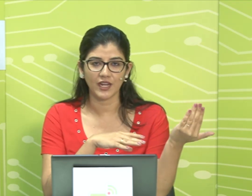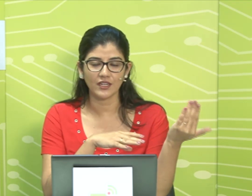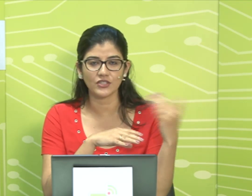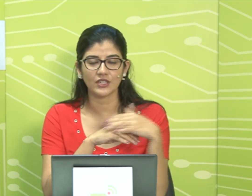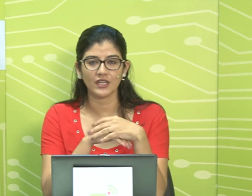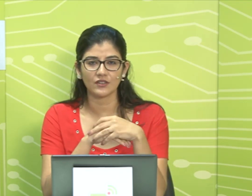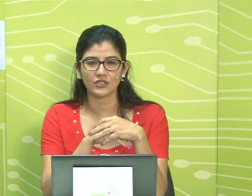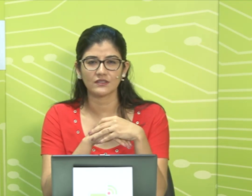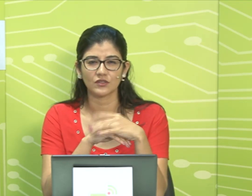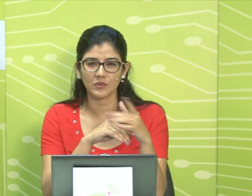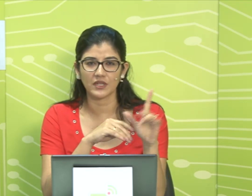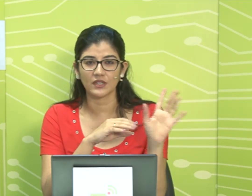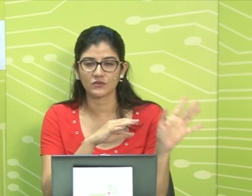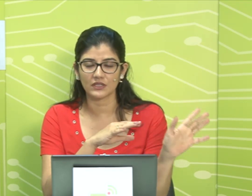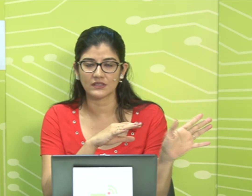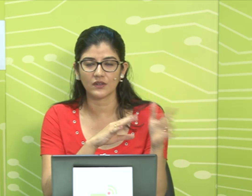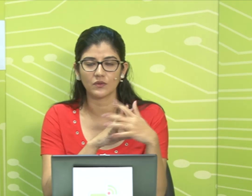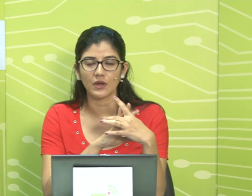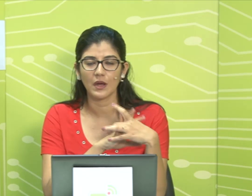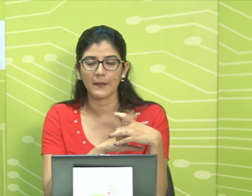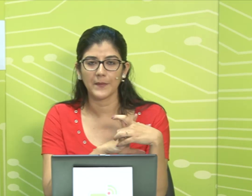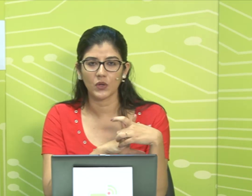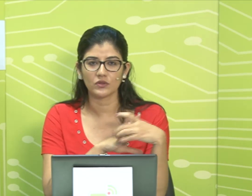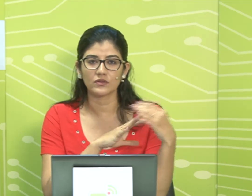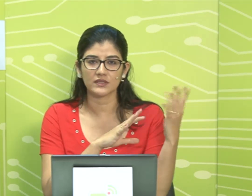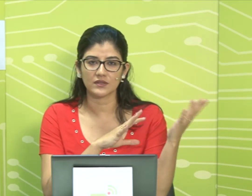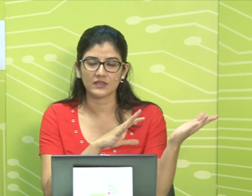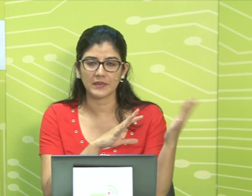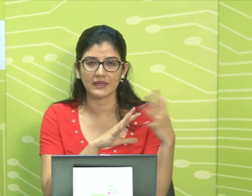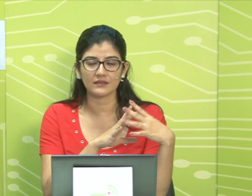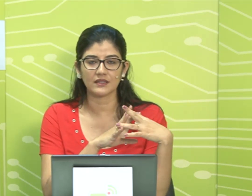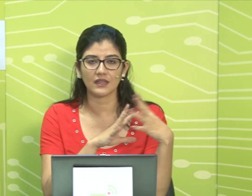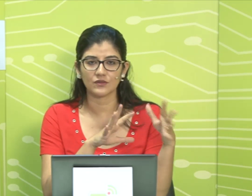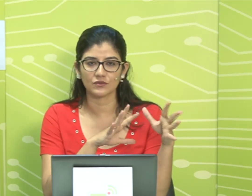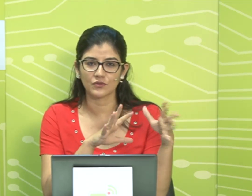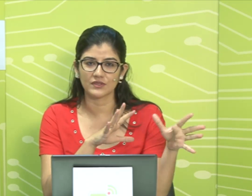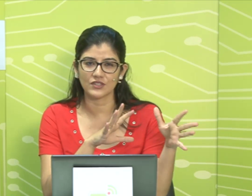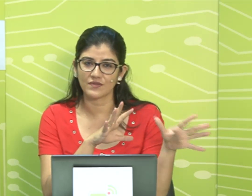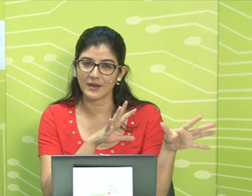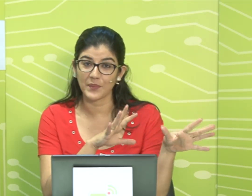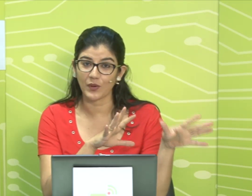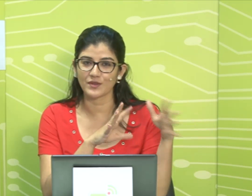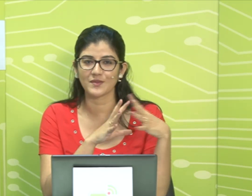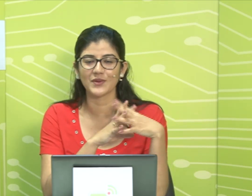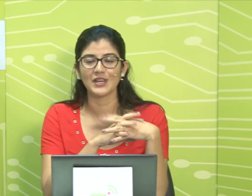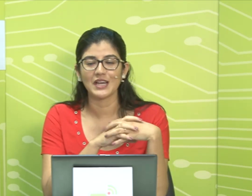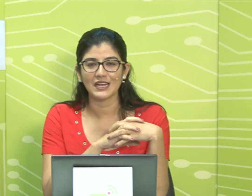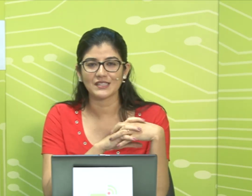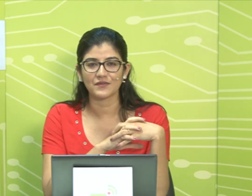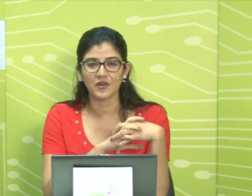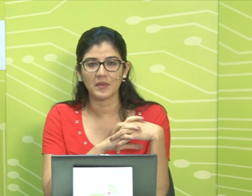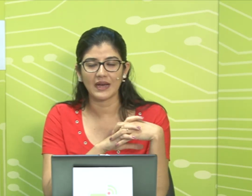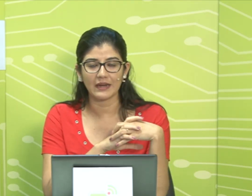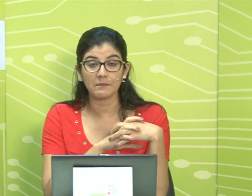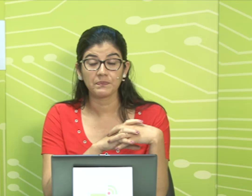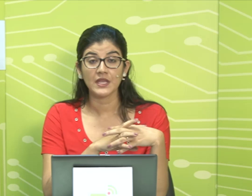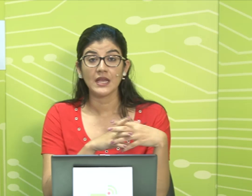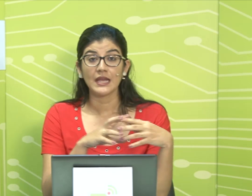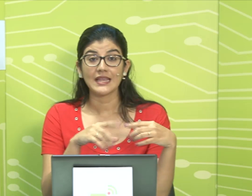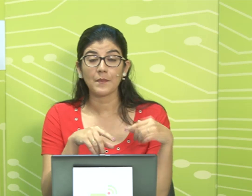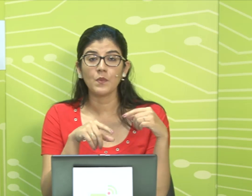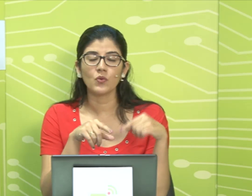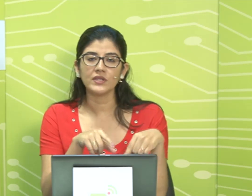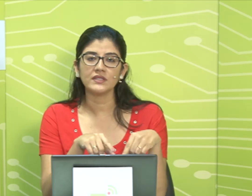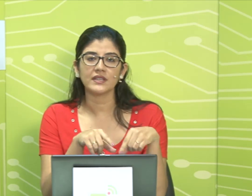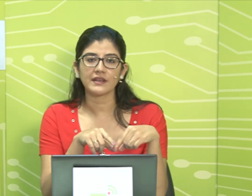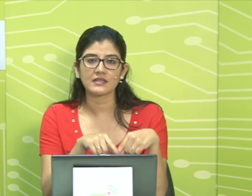para frente, né? Acho que, se eu não me engano, é no terceiro módulo, terceiro semestre, lá quando vocês estiverem próximo a se formarem.